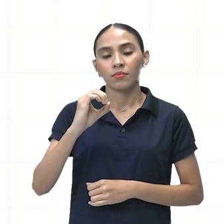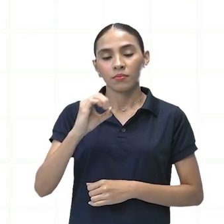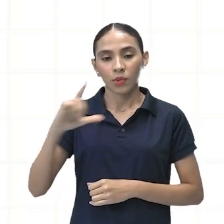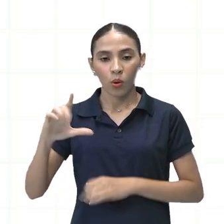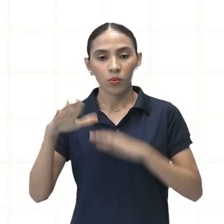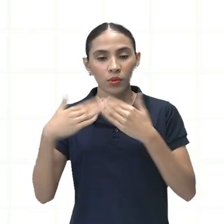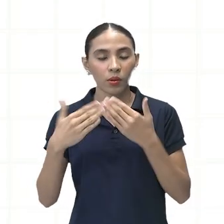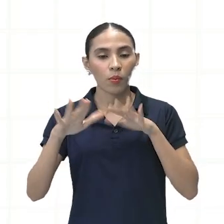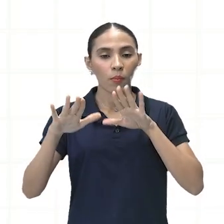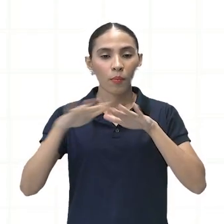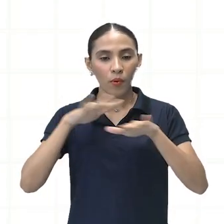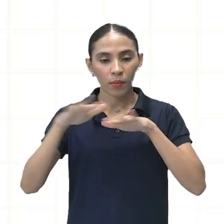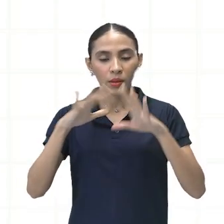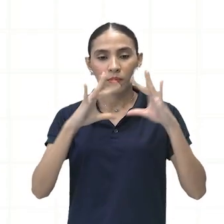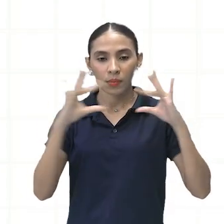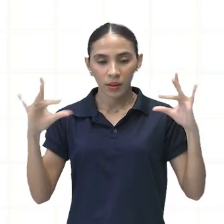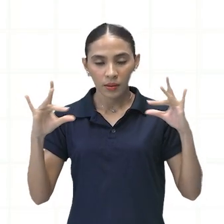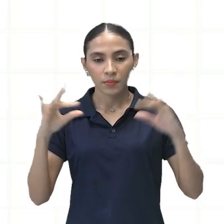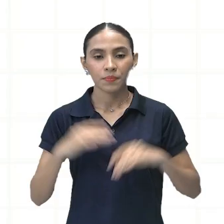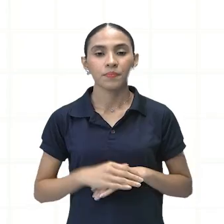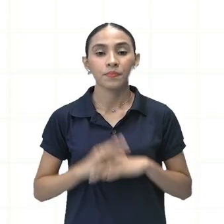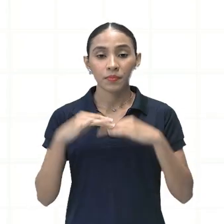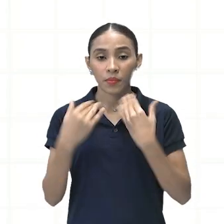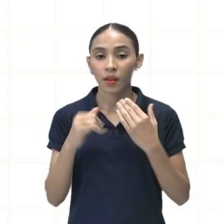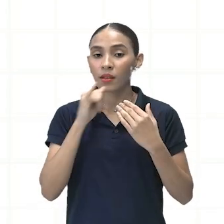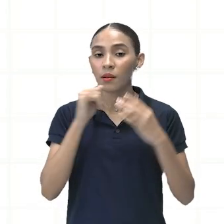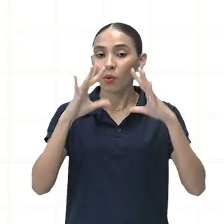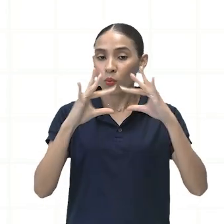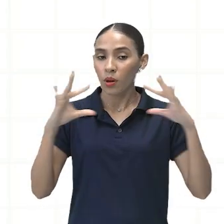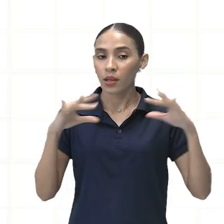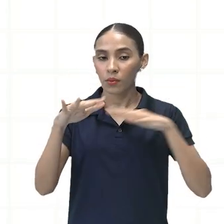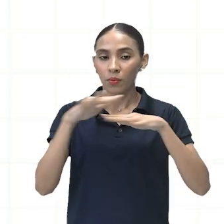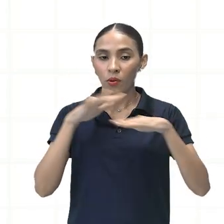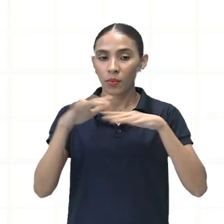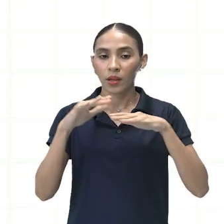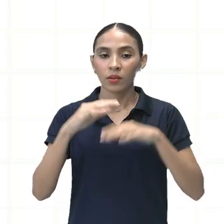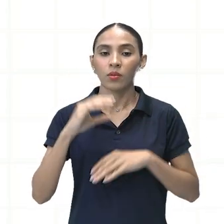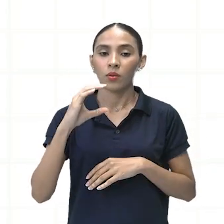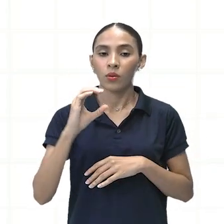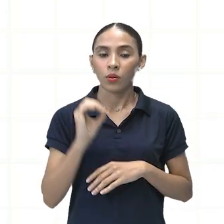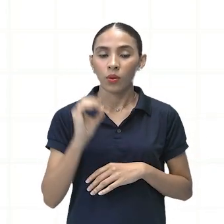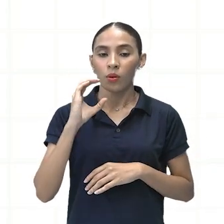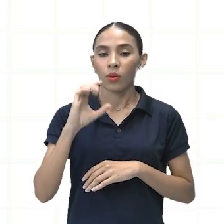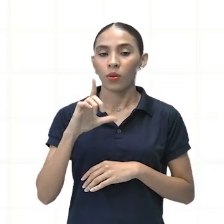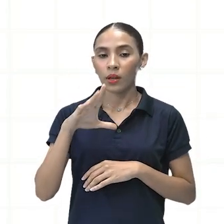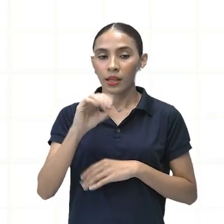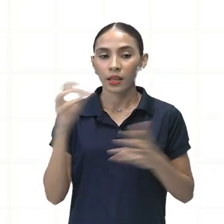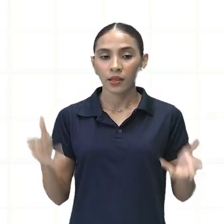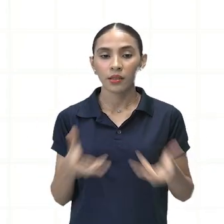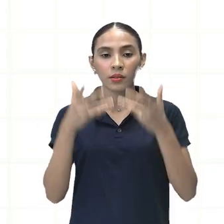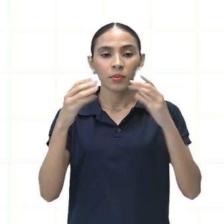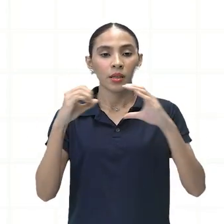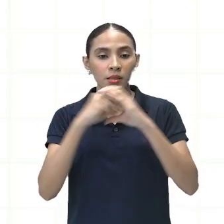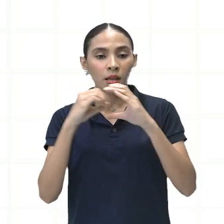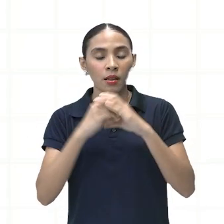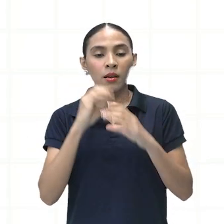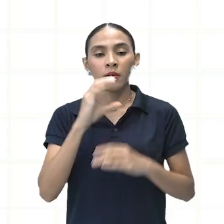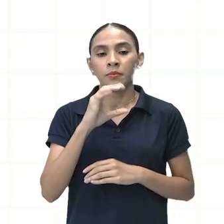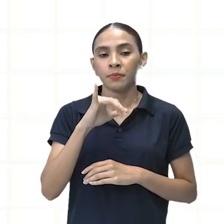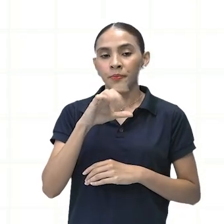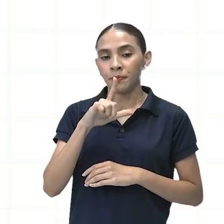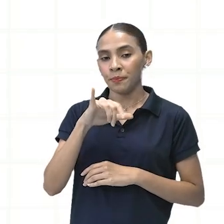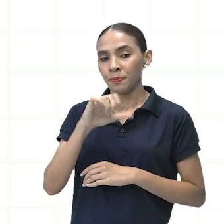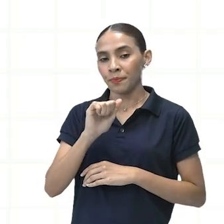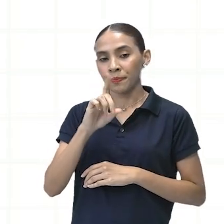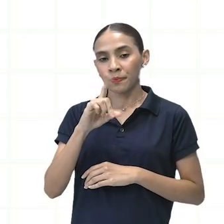líquido dentro da cóclea, então, o líquido se movimenta, né, que está dentro da cóclea, e estimula, então, as células